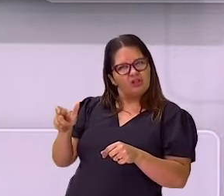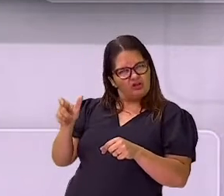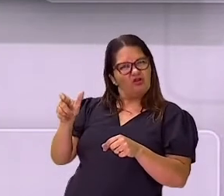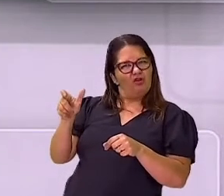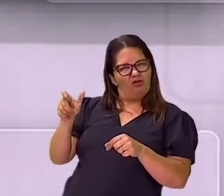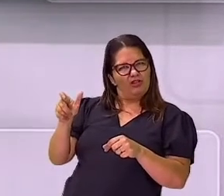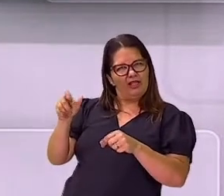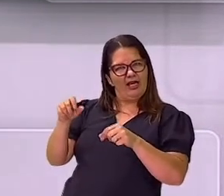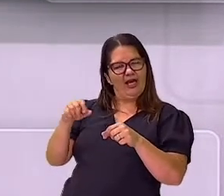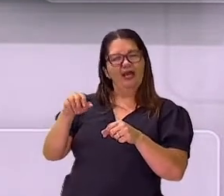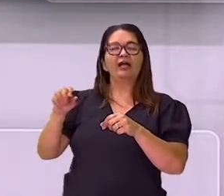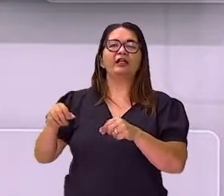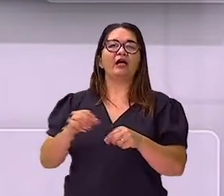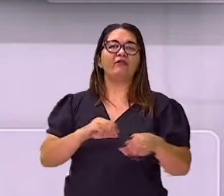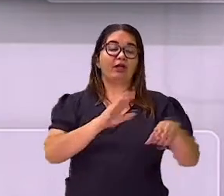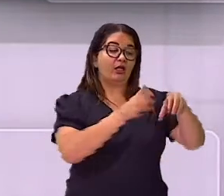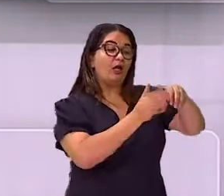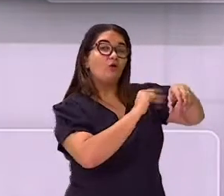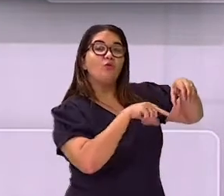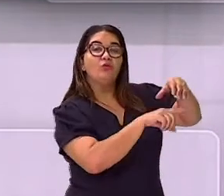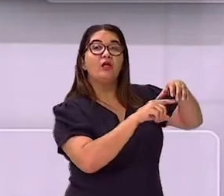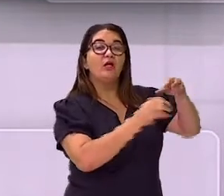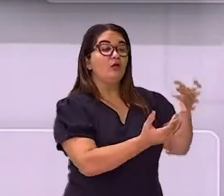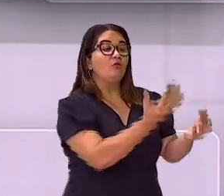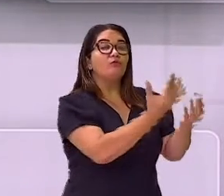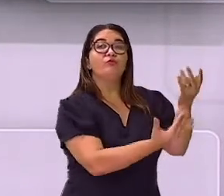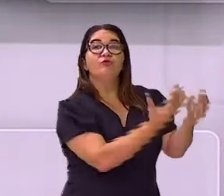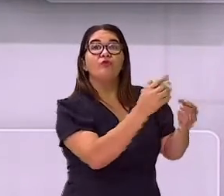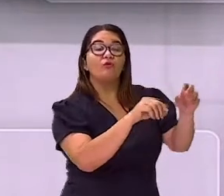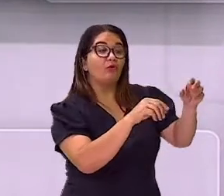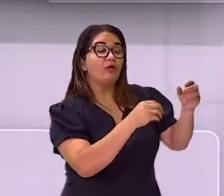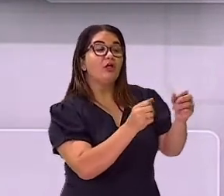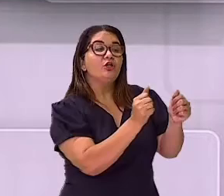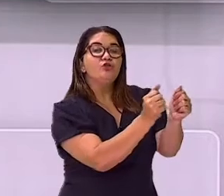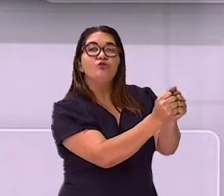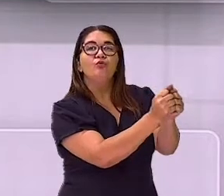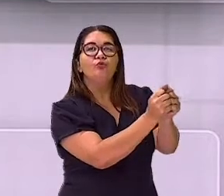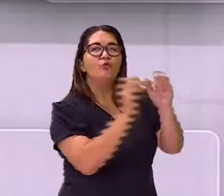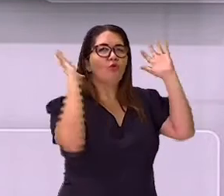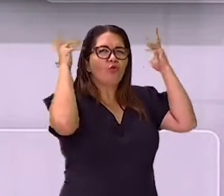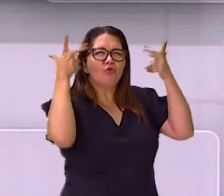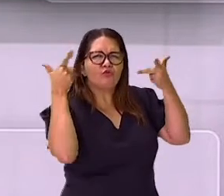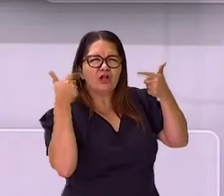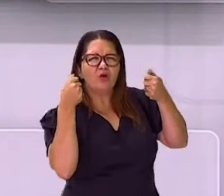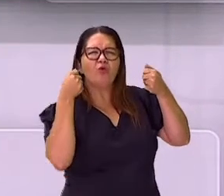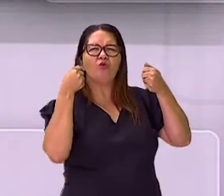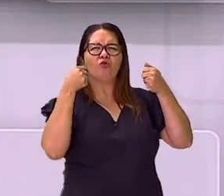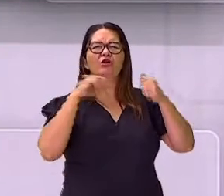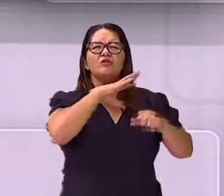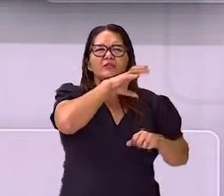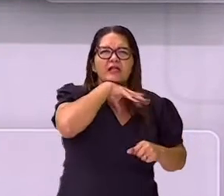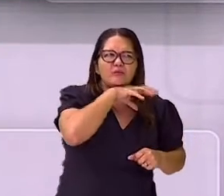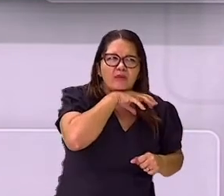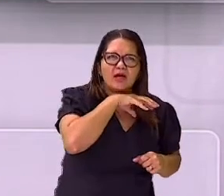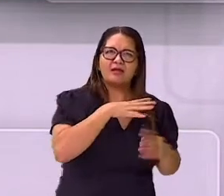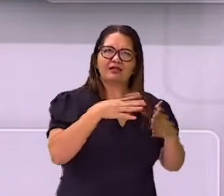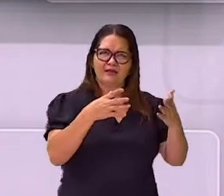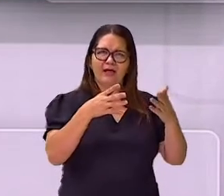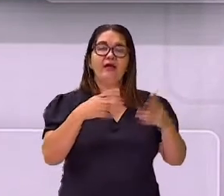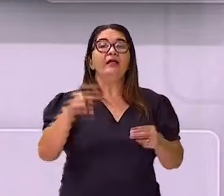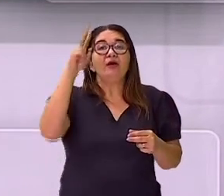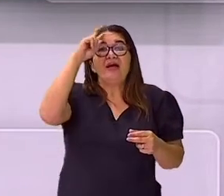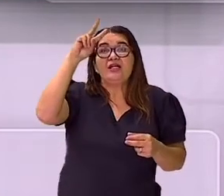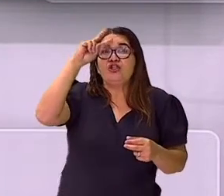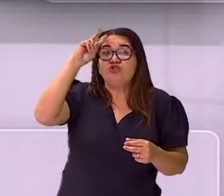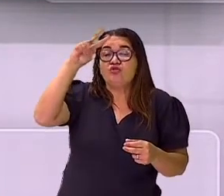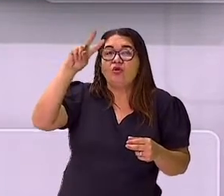fogueira, junto com os seus amigos ali. E nós vamos ver também o porquê que Daniel